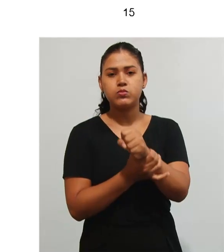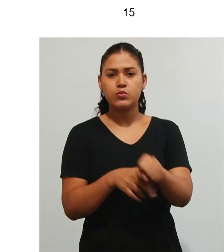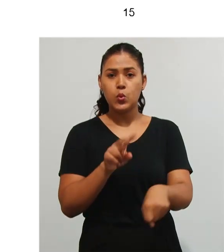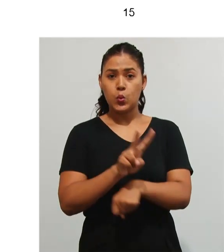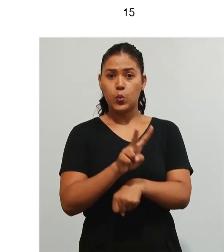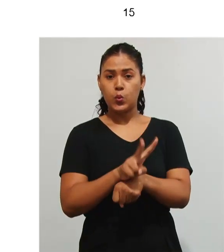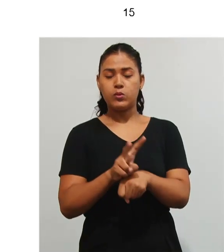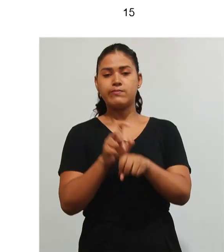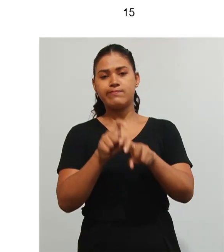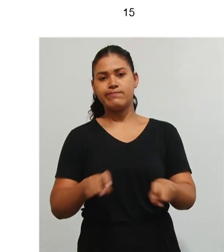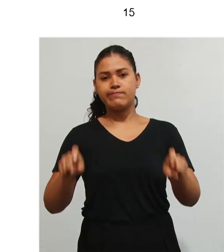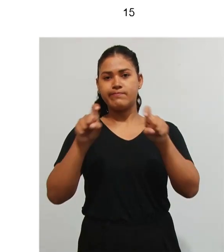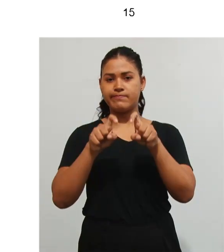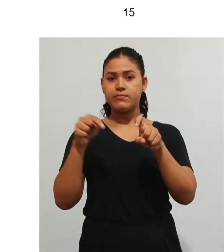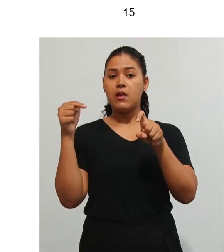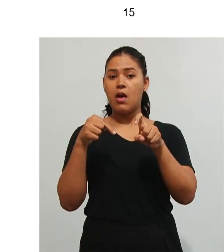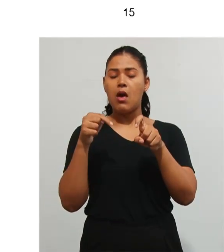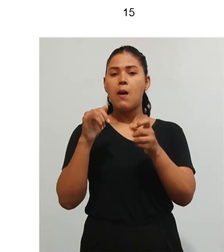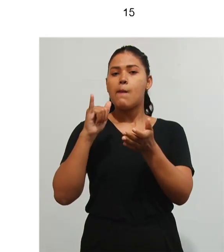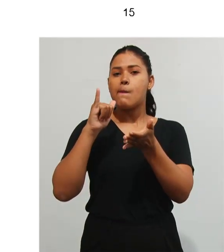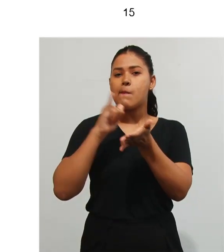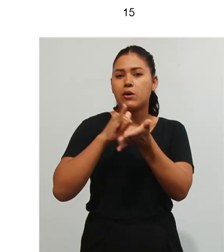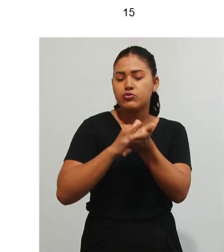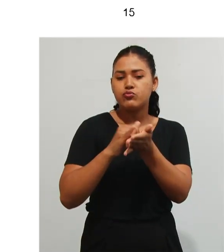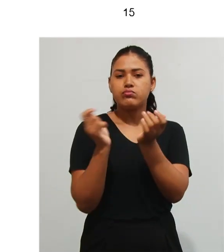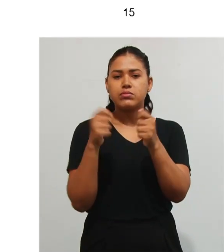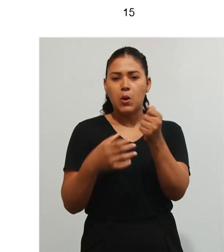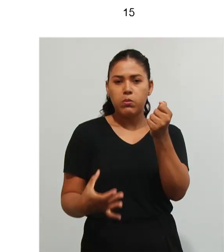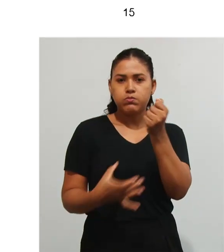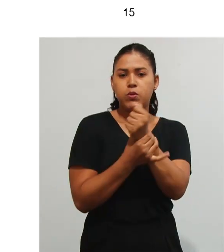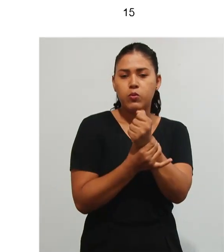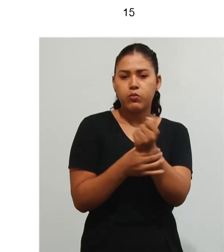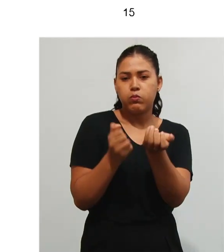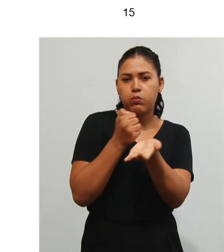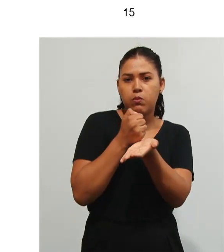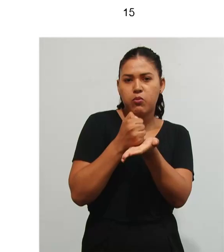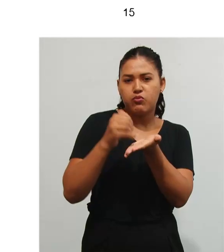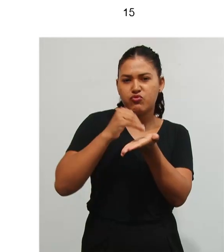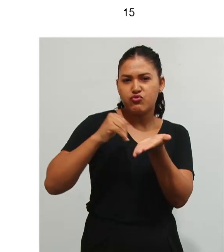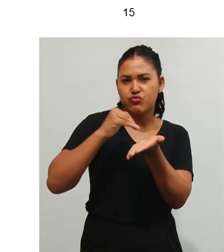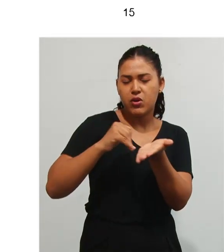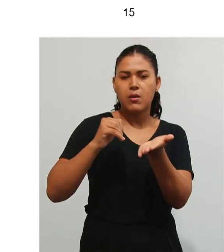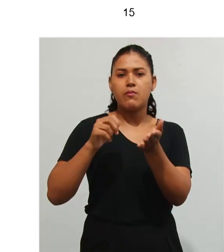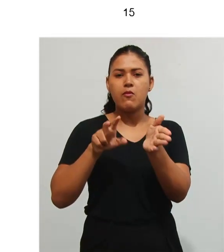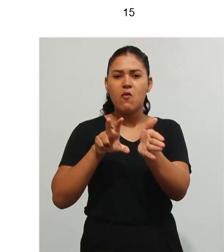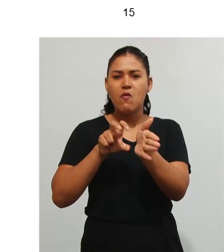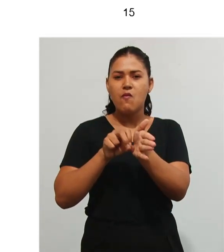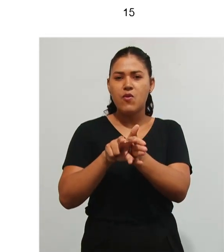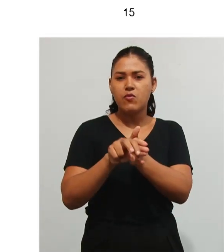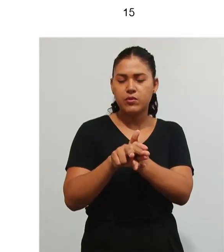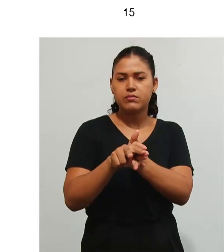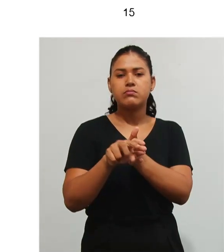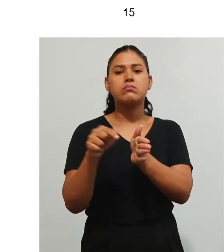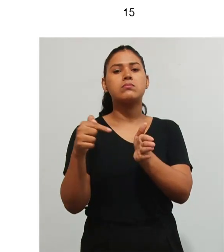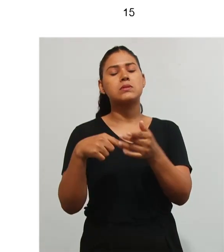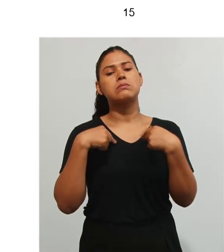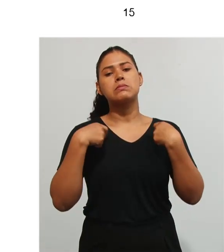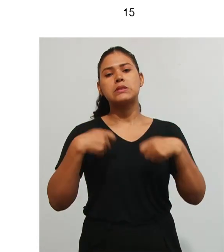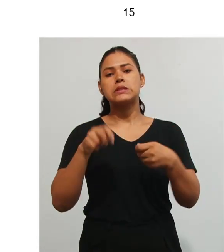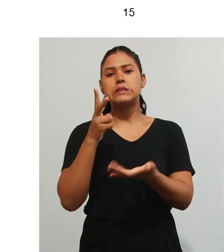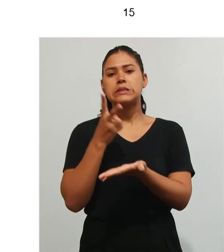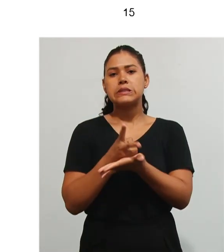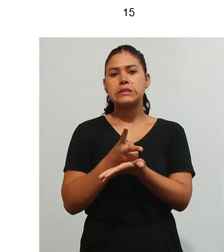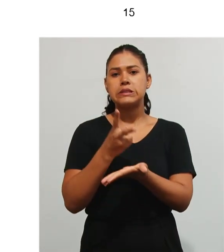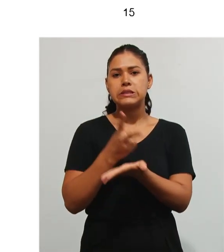computador, tá? Então é um mecanismo aí que vai proteger o usuário de ameaças mal intencionadas, e é muito importante que ele precisa sempre